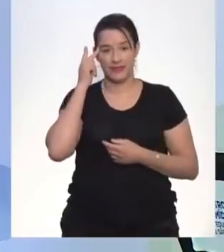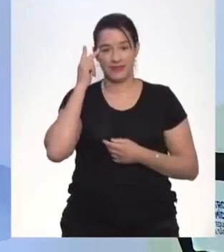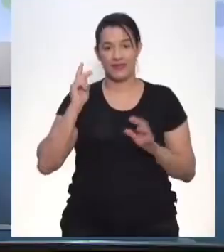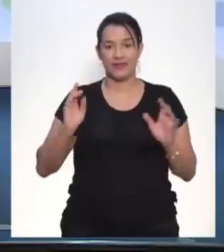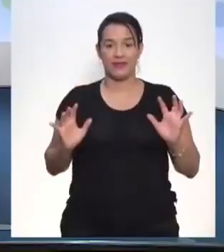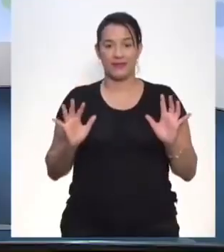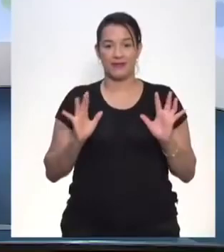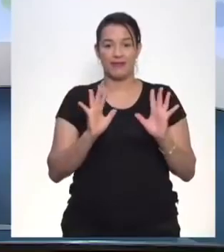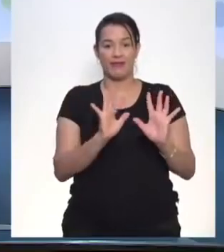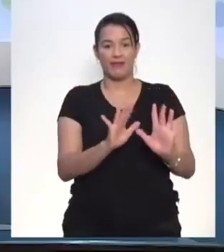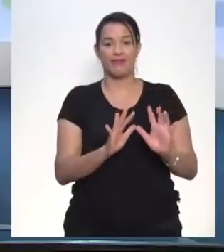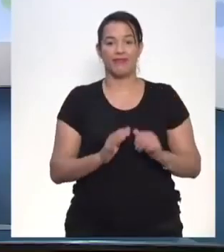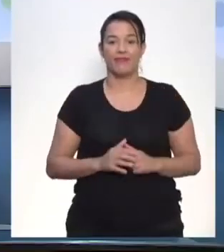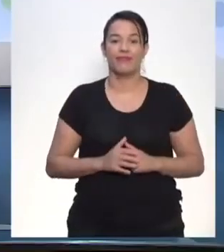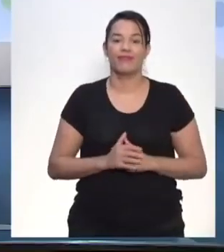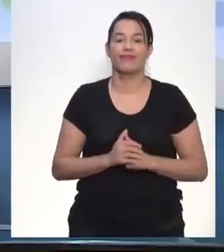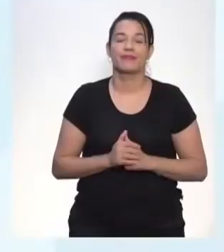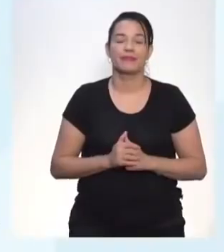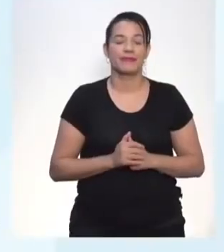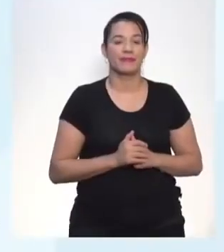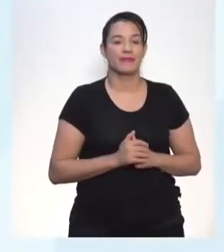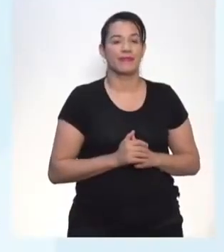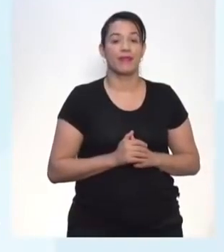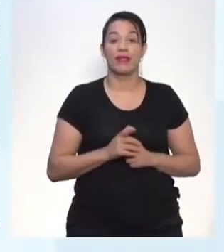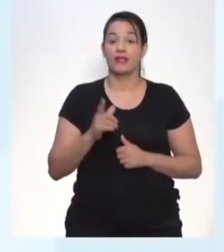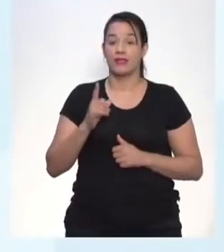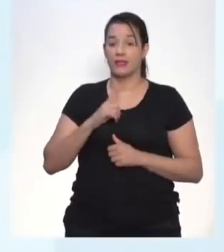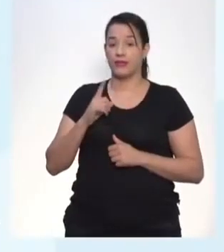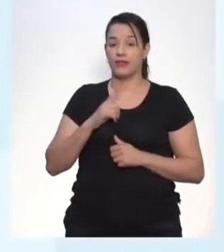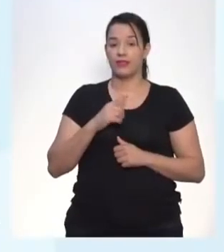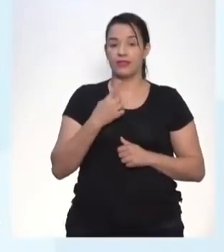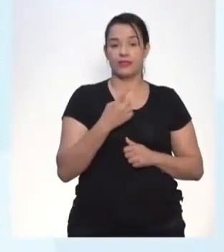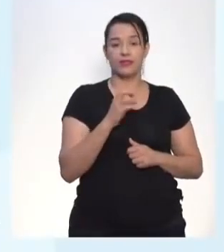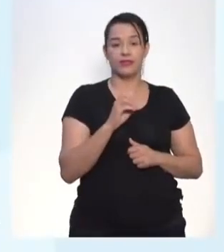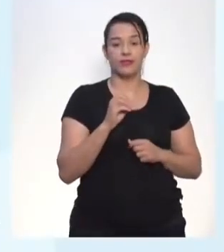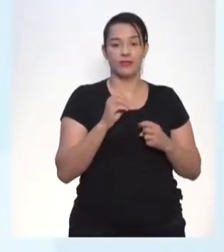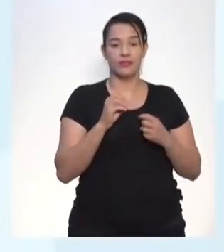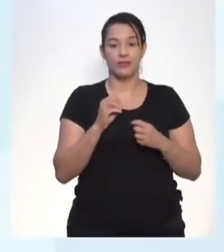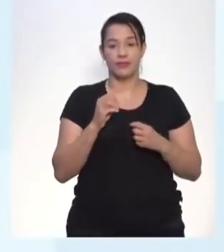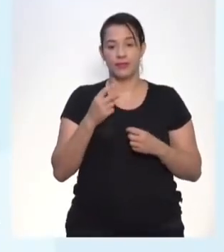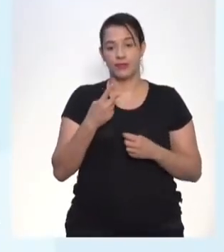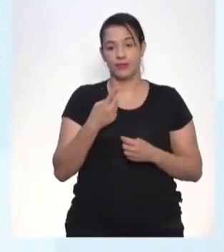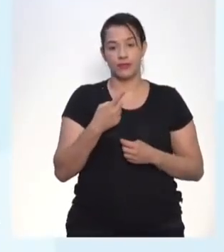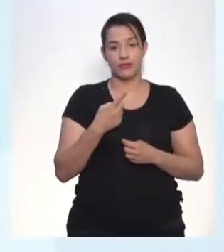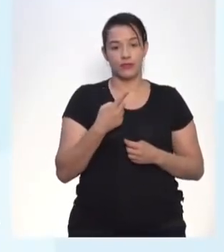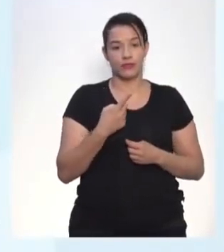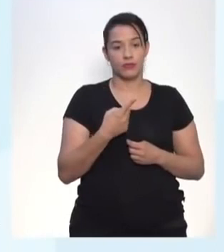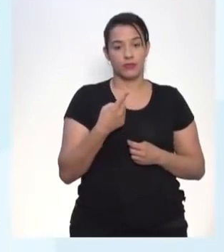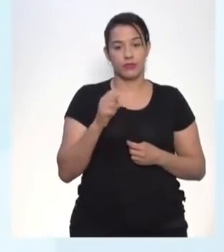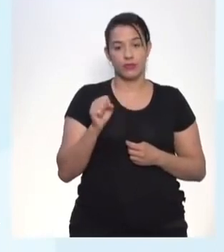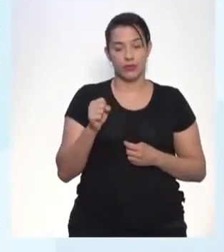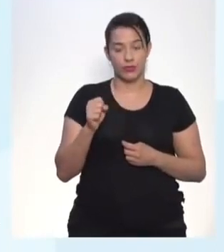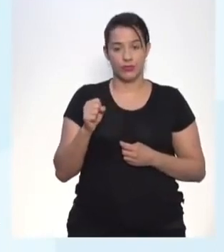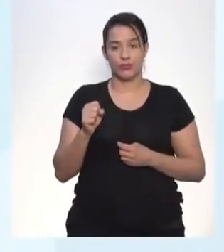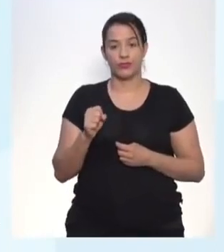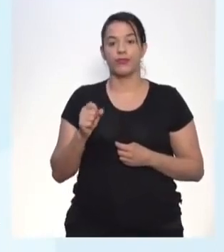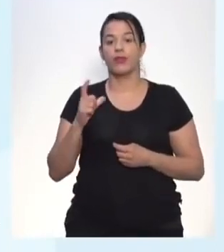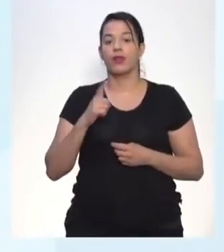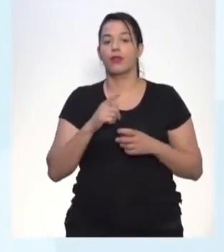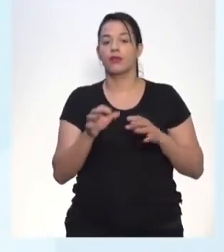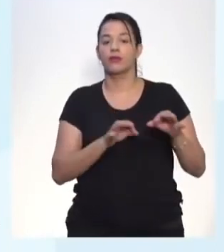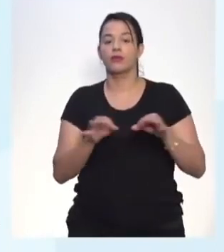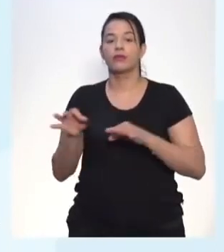aglomeração. Não ia rolar. Então vai com 128 convidados. A organização da